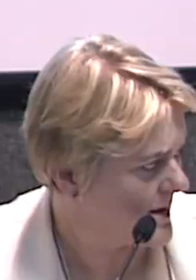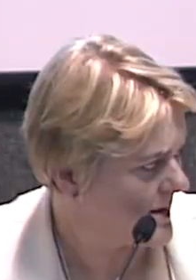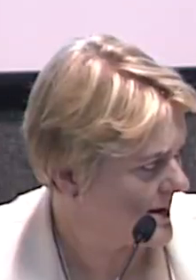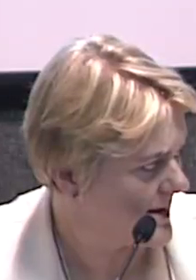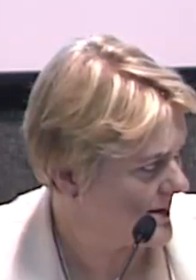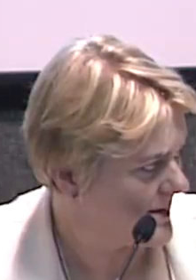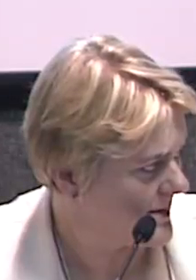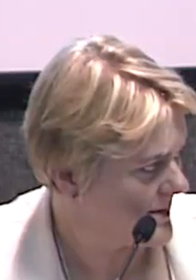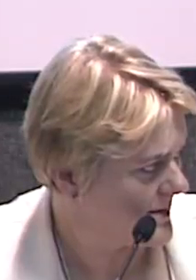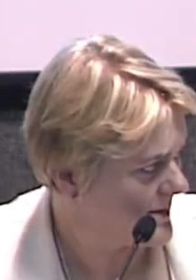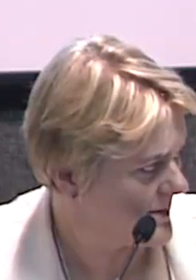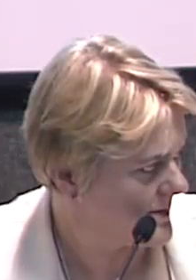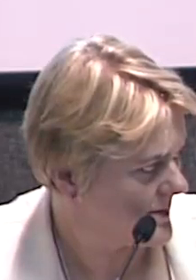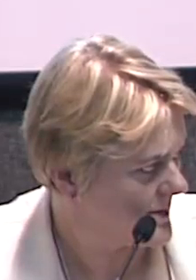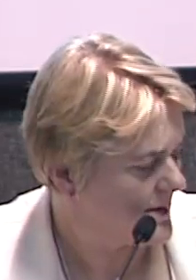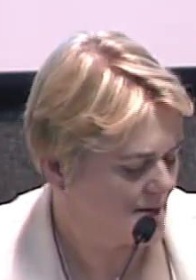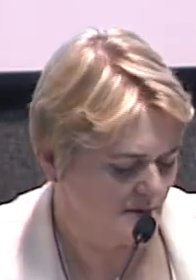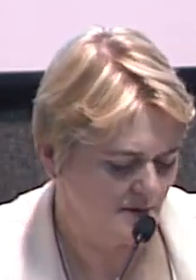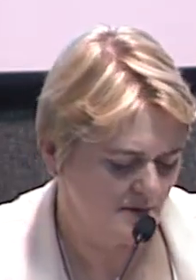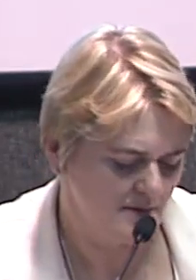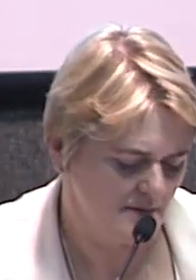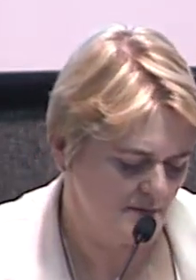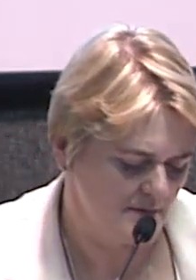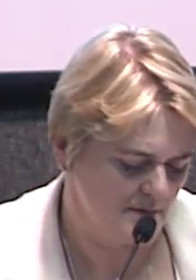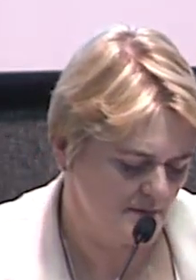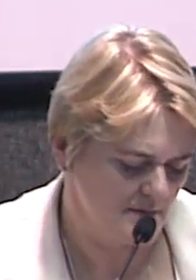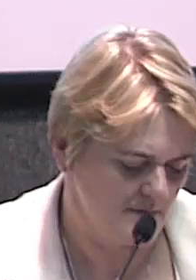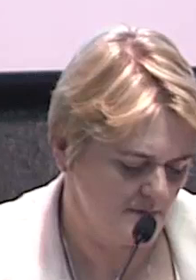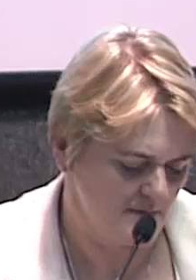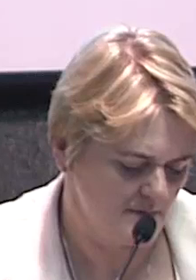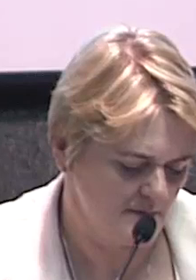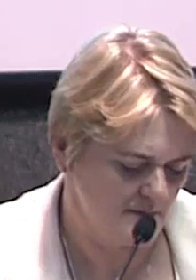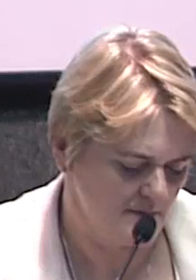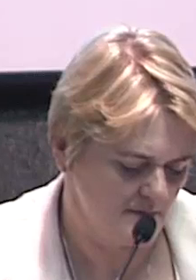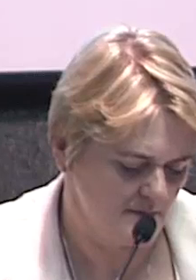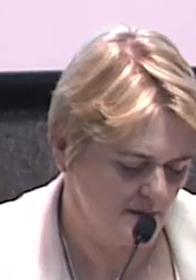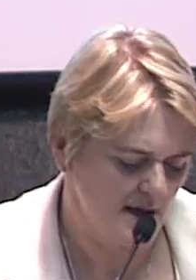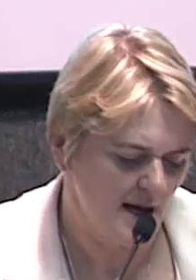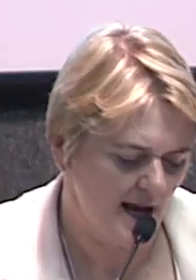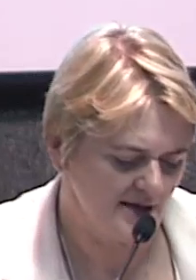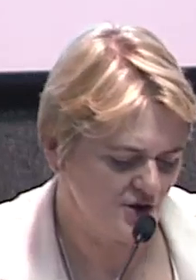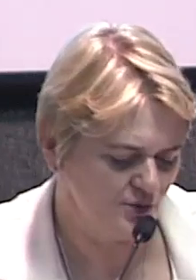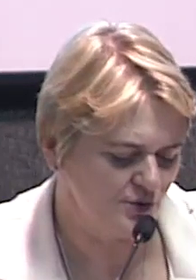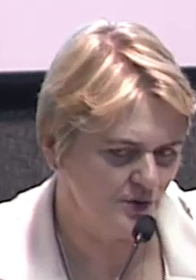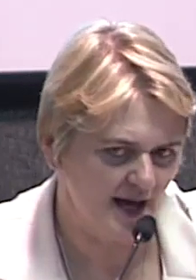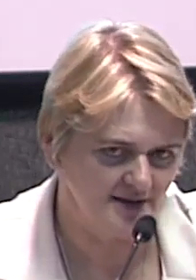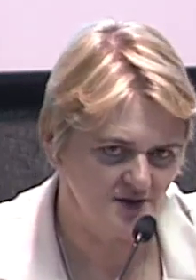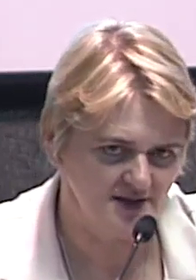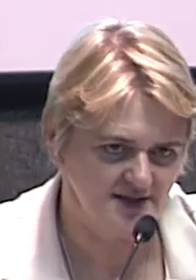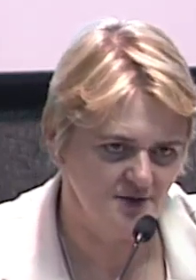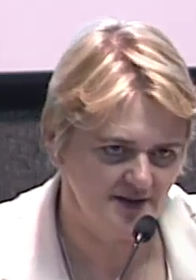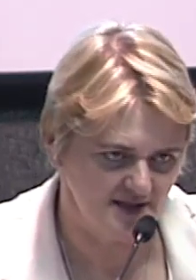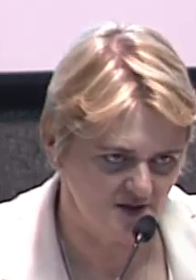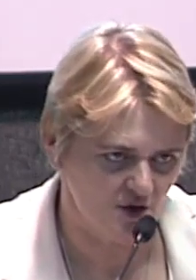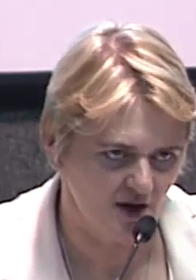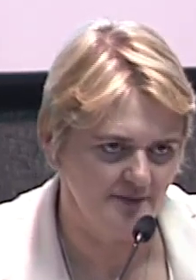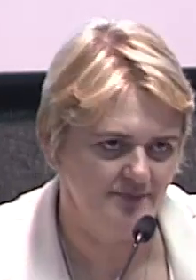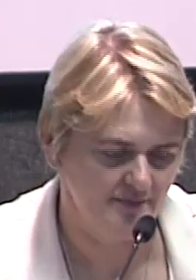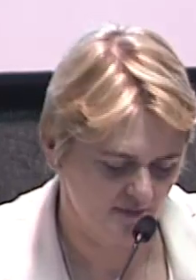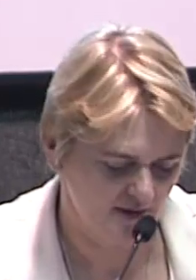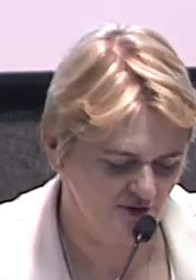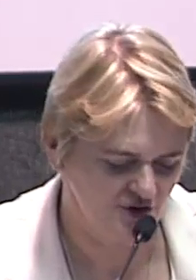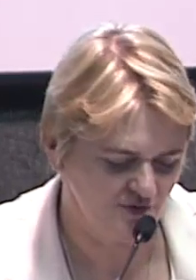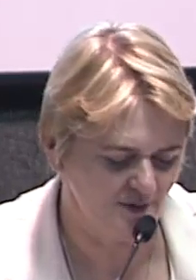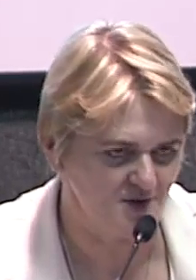fazer isso através da Associação dos Surdos, e como um espaço de convivência, junto de um espaço de convivência. Junto na associação fazer a escola?